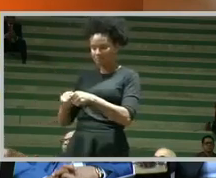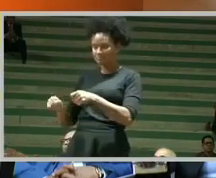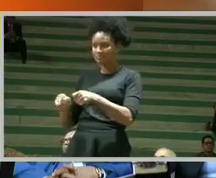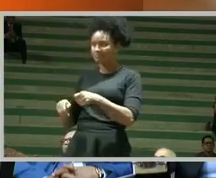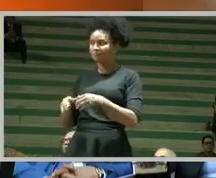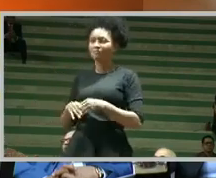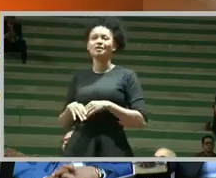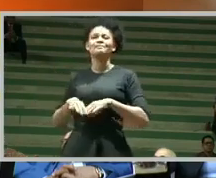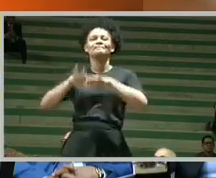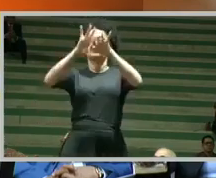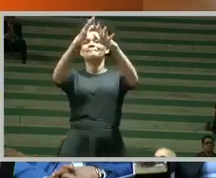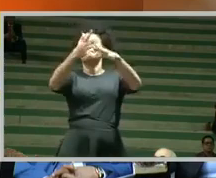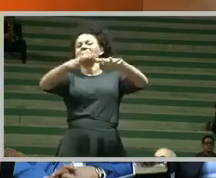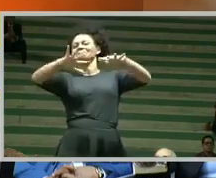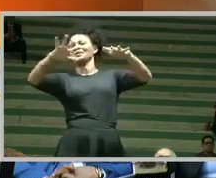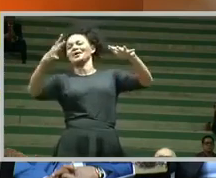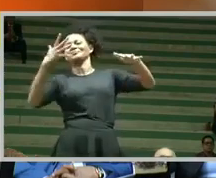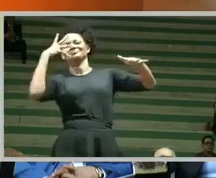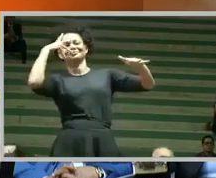para a praia de Maceió.